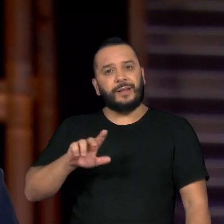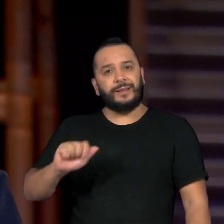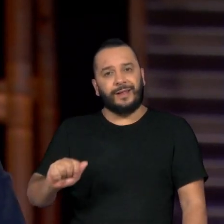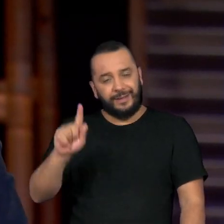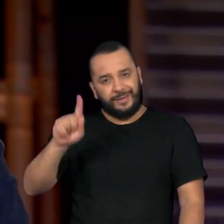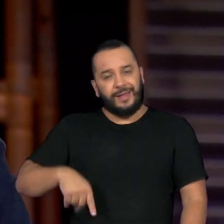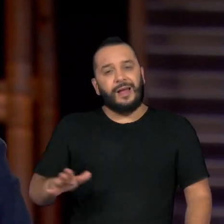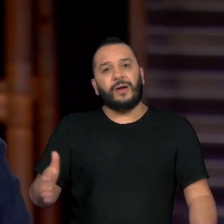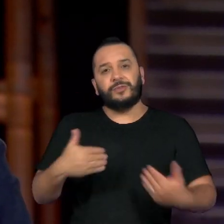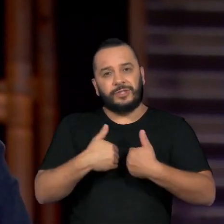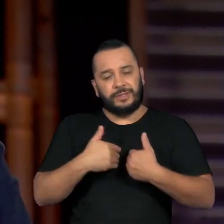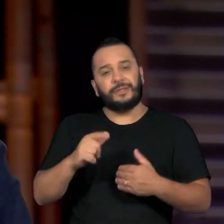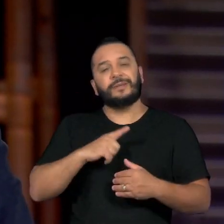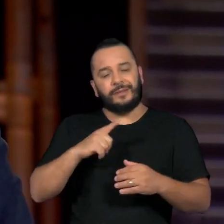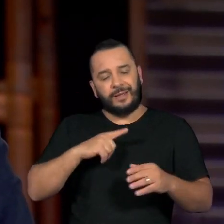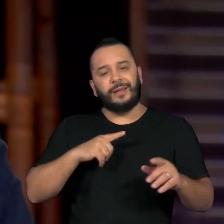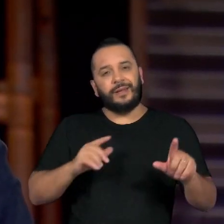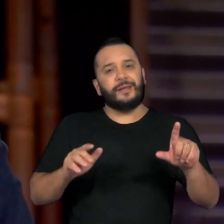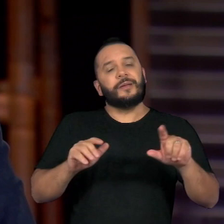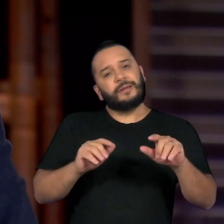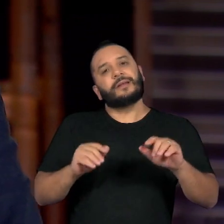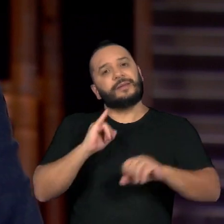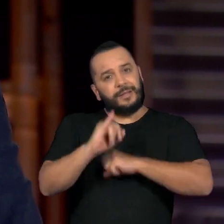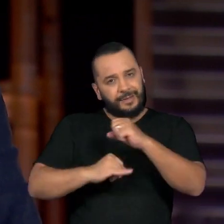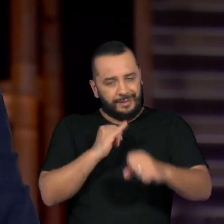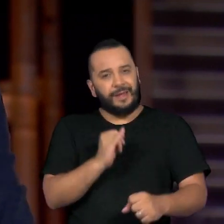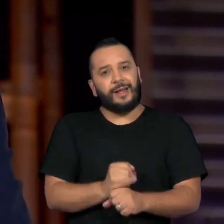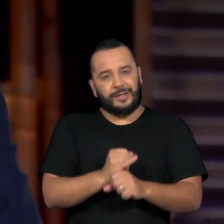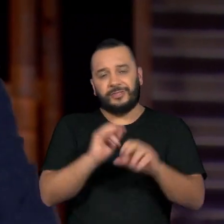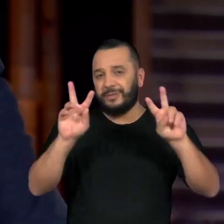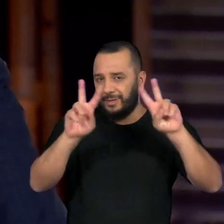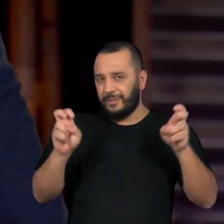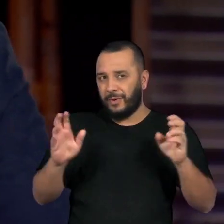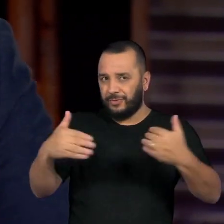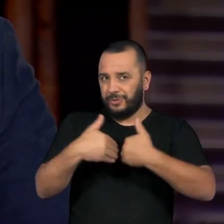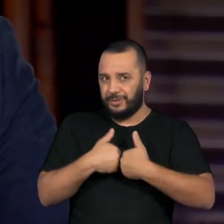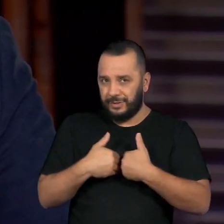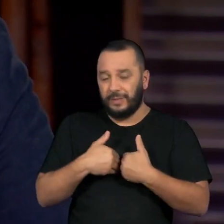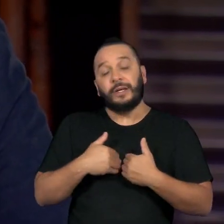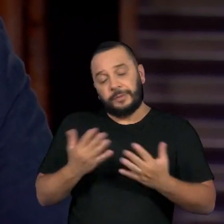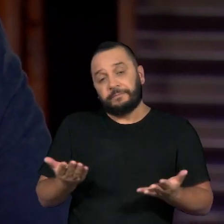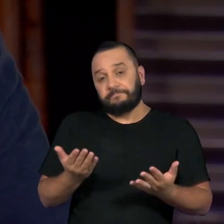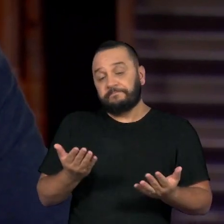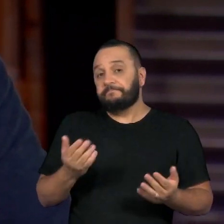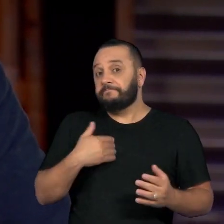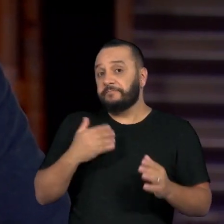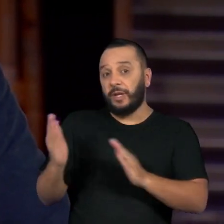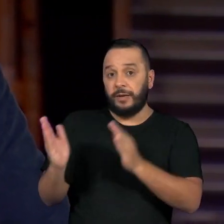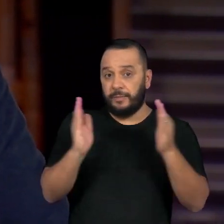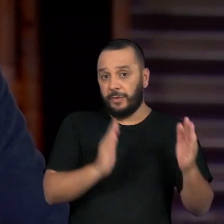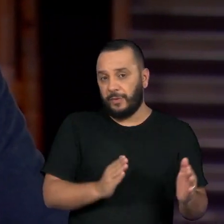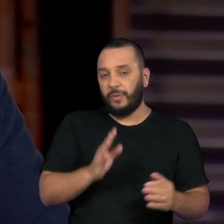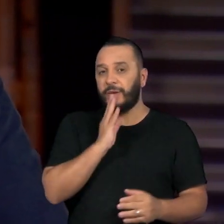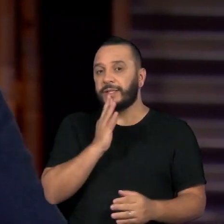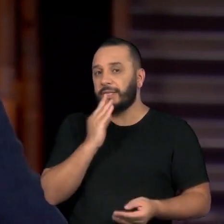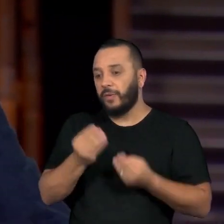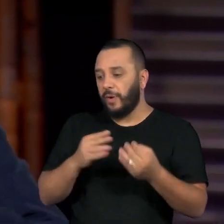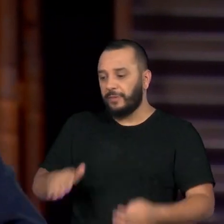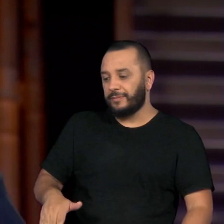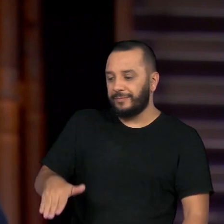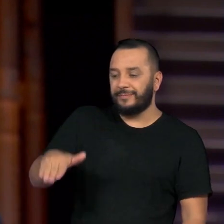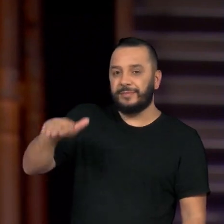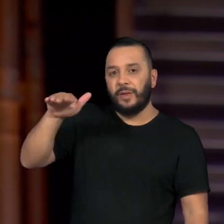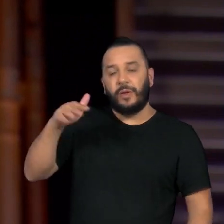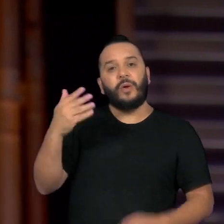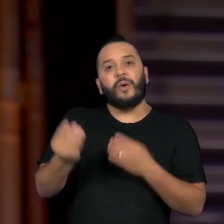é uma autista e tem um canal sobre o tema na internet. No próximo bloco, nós vamos conhecer a infância da Tabata, saber como